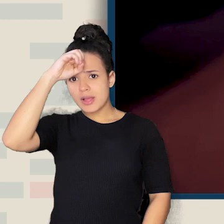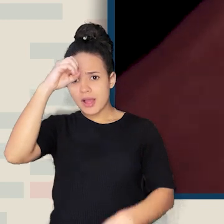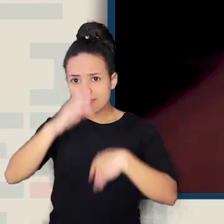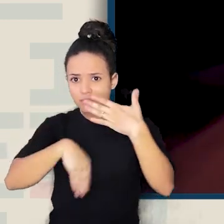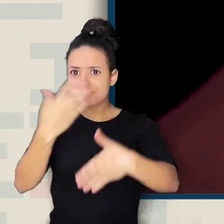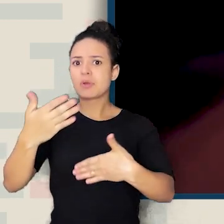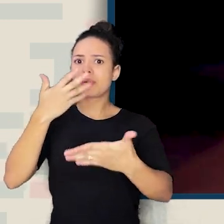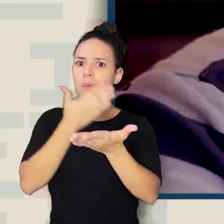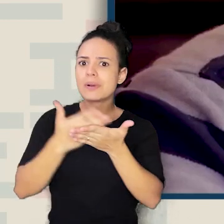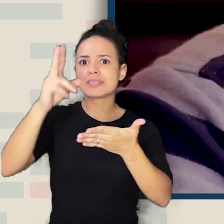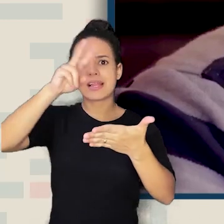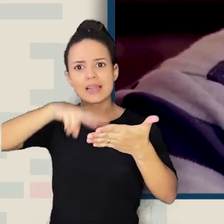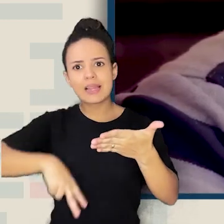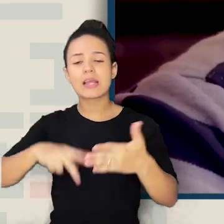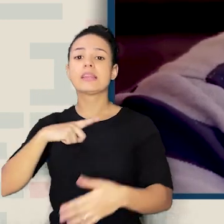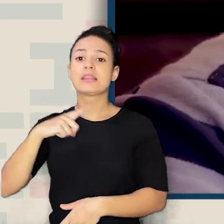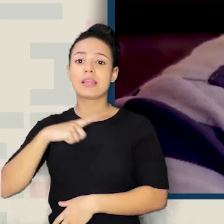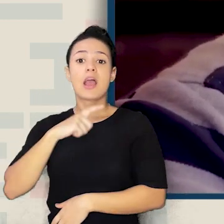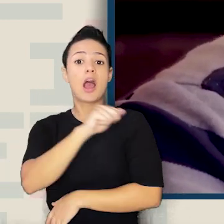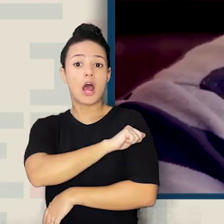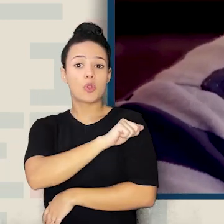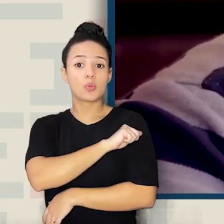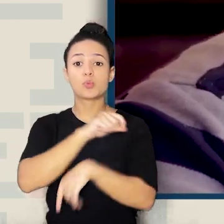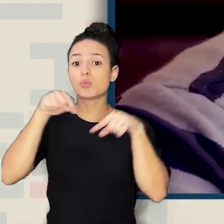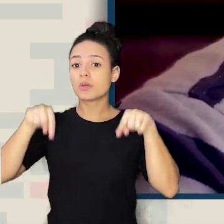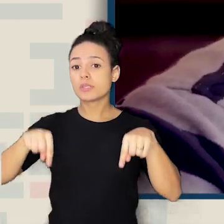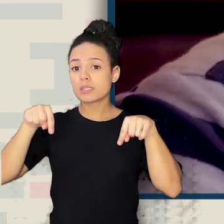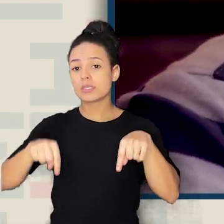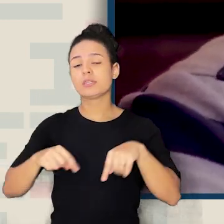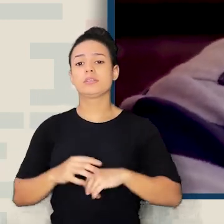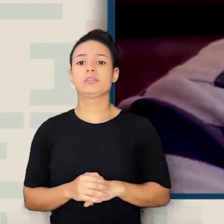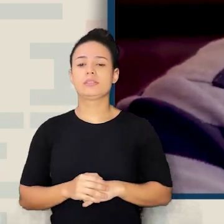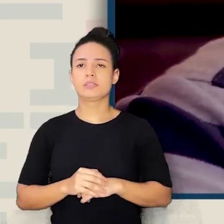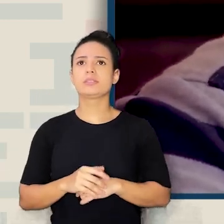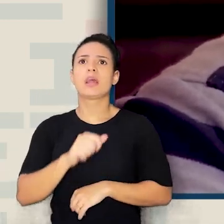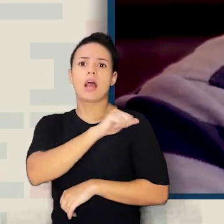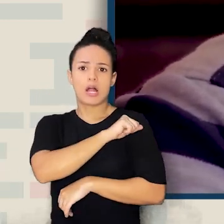sem saber nada. Aí de repente está lendo. Por exemplo, nós temos